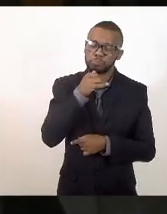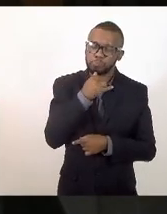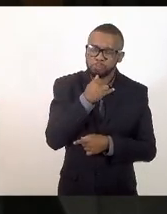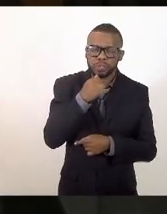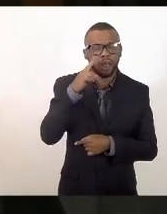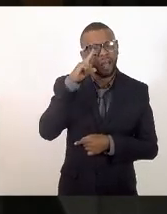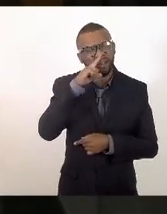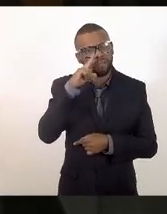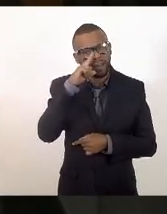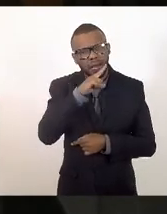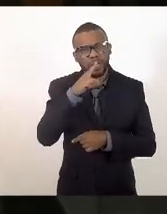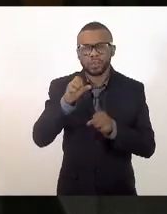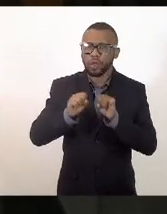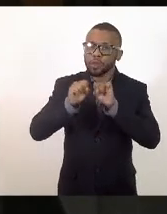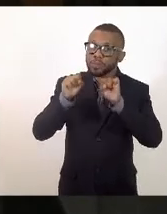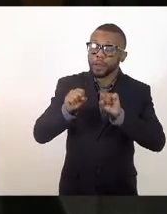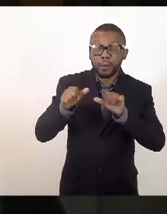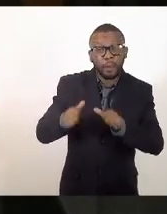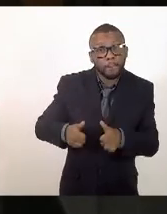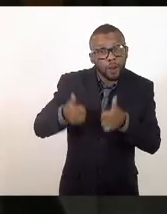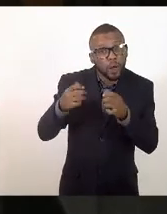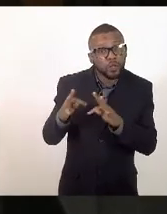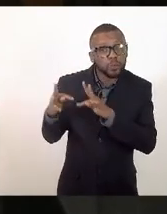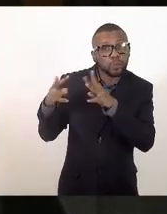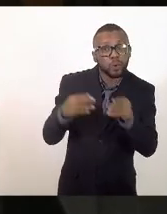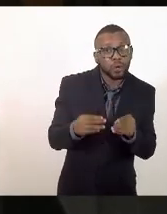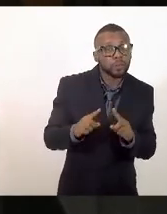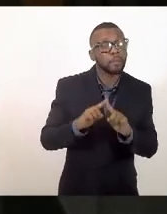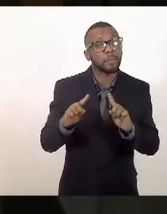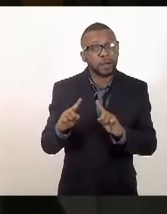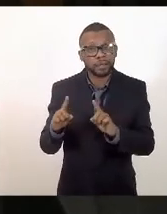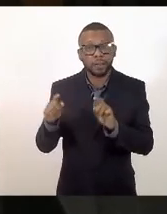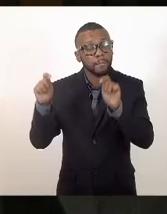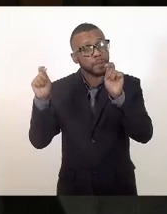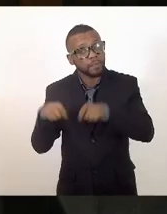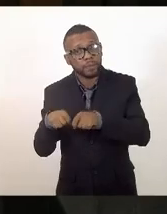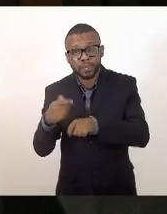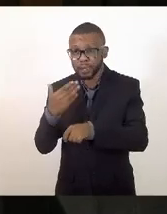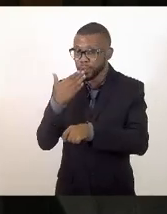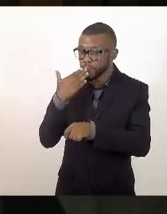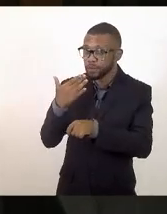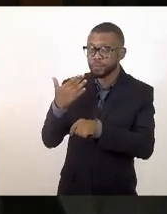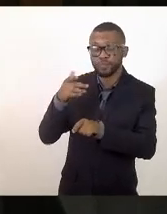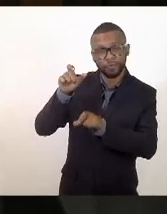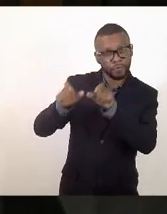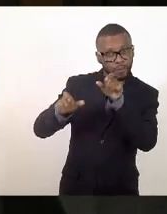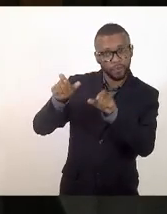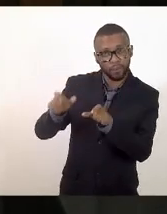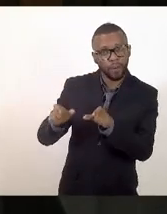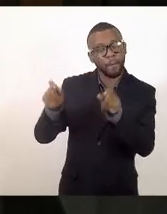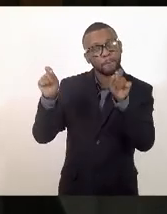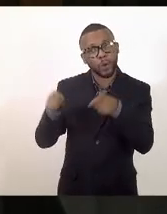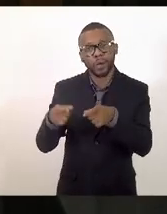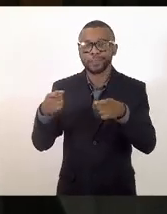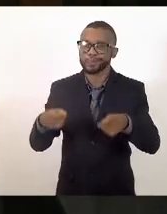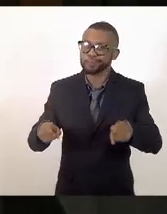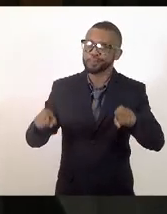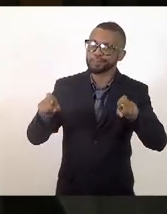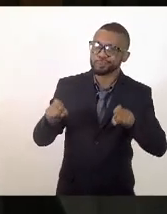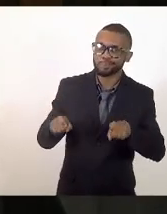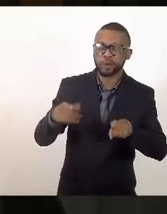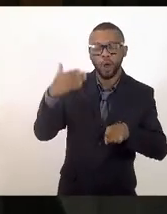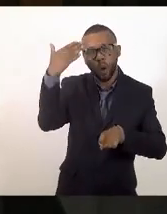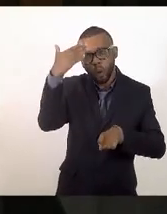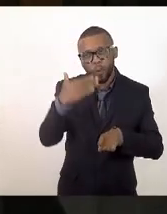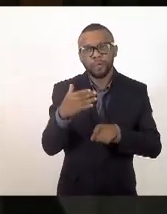sistema, que é o melhor de todos, mas que ainda permite que esse tipo de gente possa exercer um mandato conferido pelo